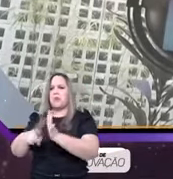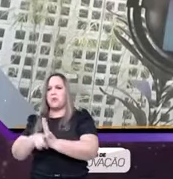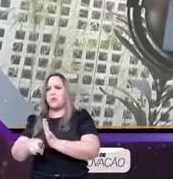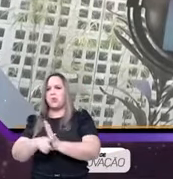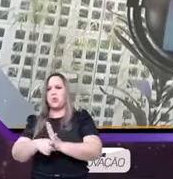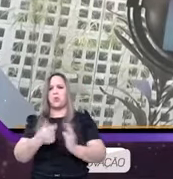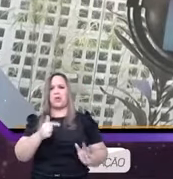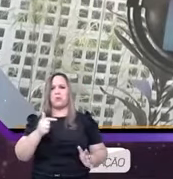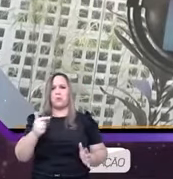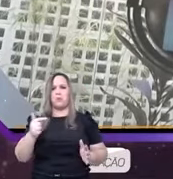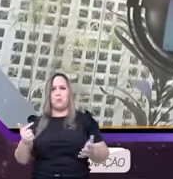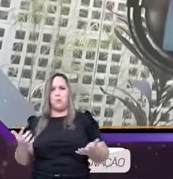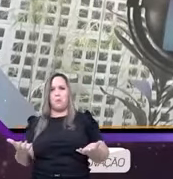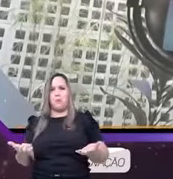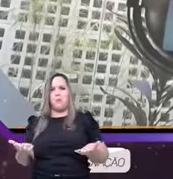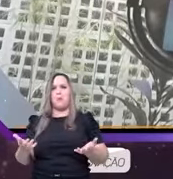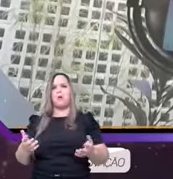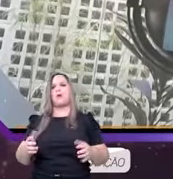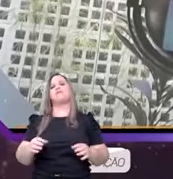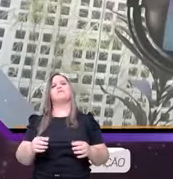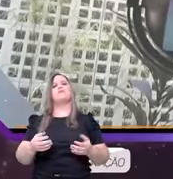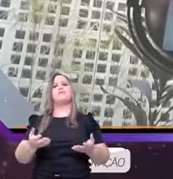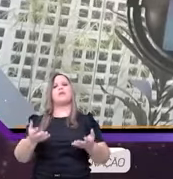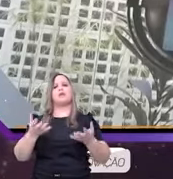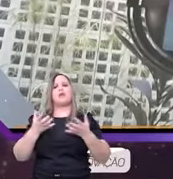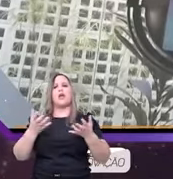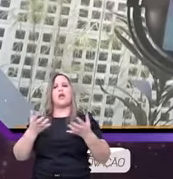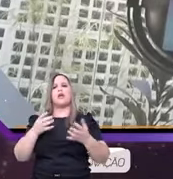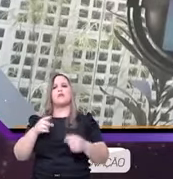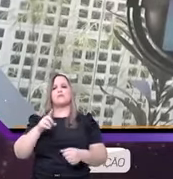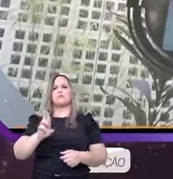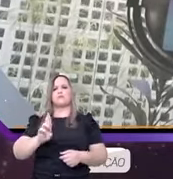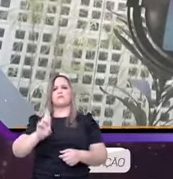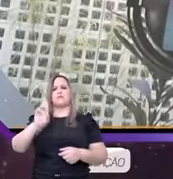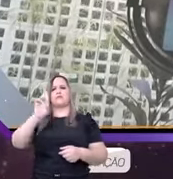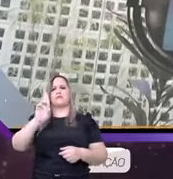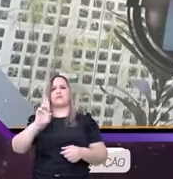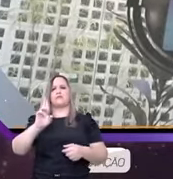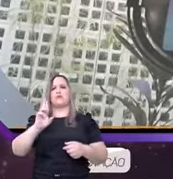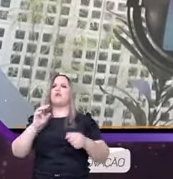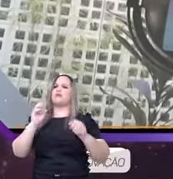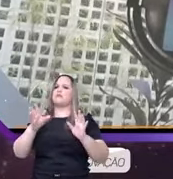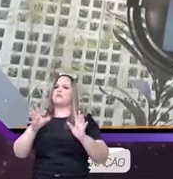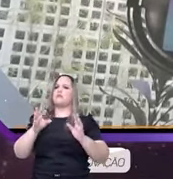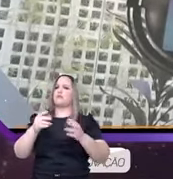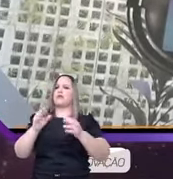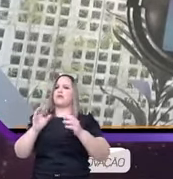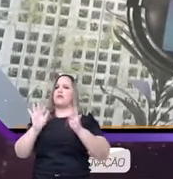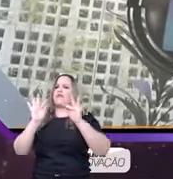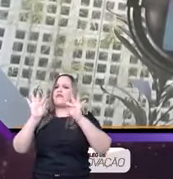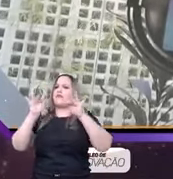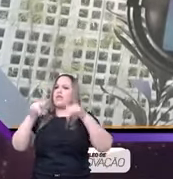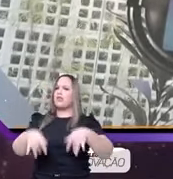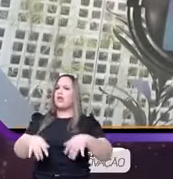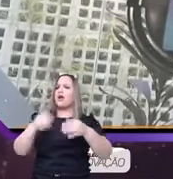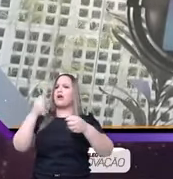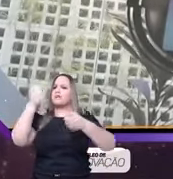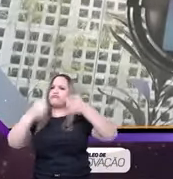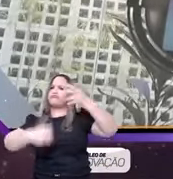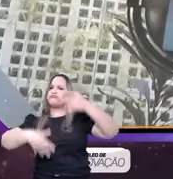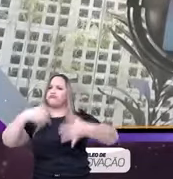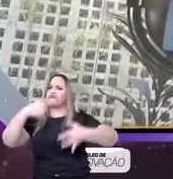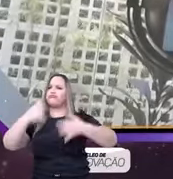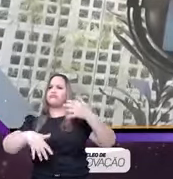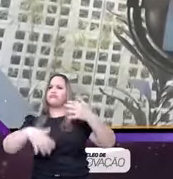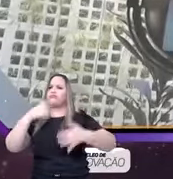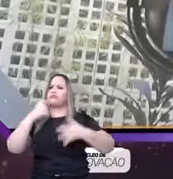testemunha, para que Vossa Excelência, então, faça as considerações que entenda devida, e aí Vossa Excelência tem